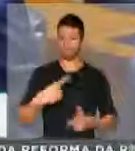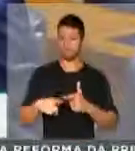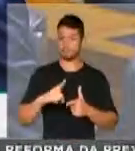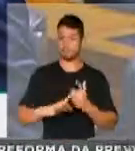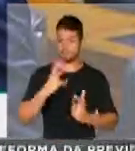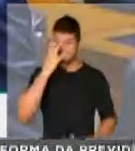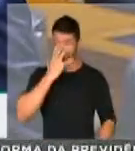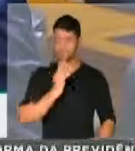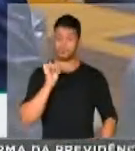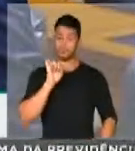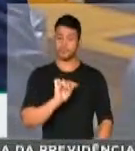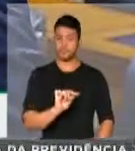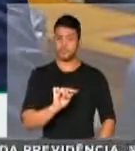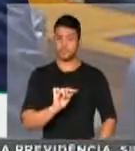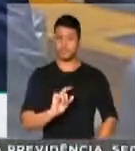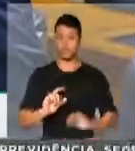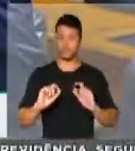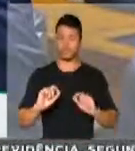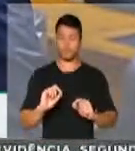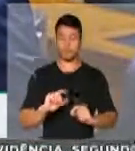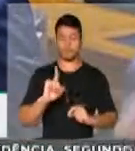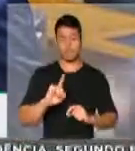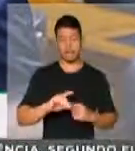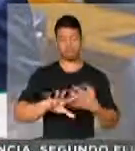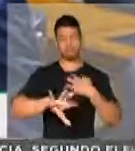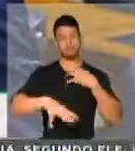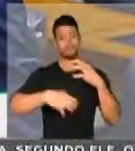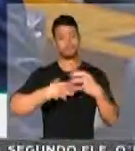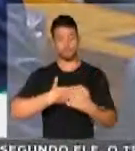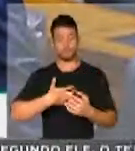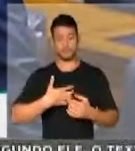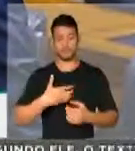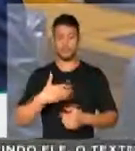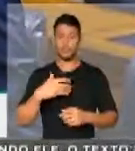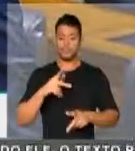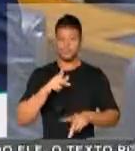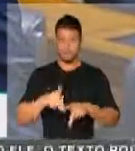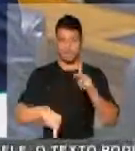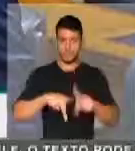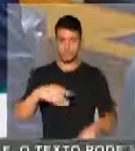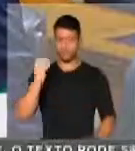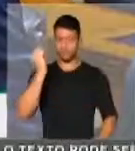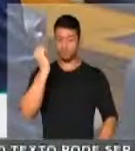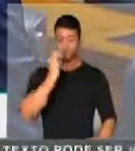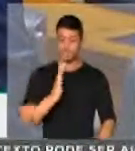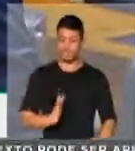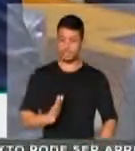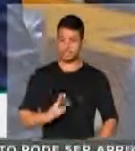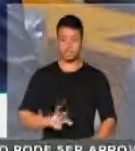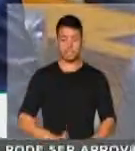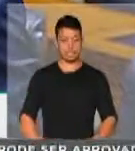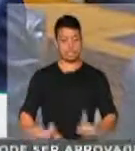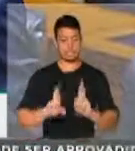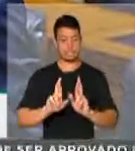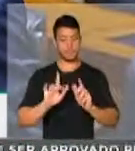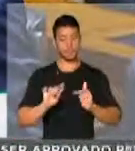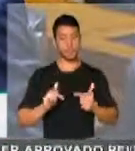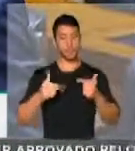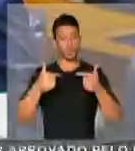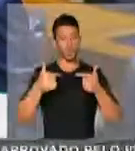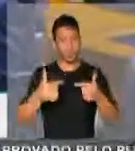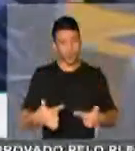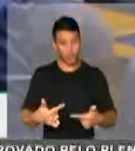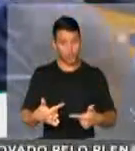francês é também solidarizado pelo povo brasileiro. Então, desejamos sorte, sucesso